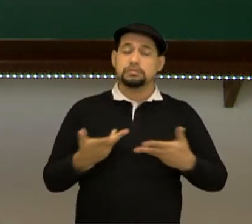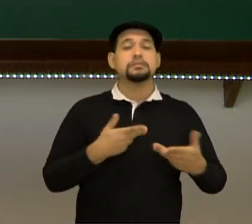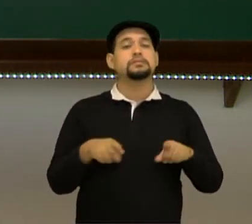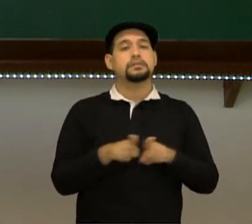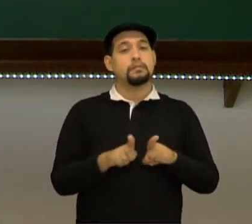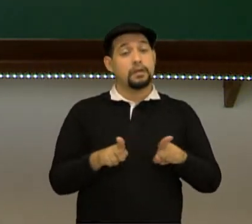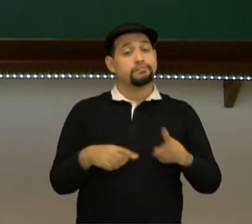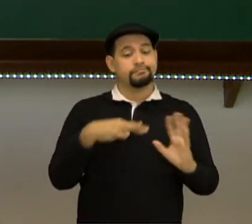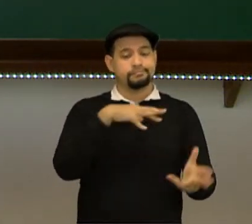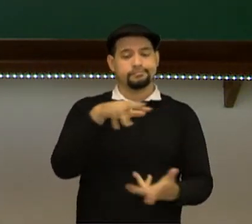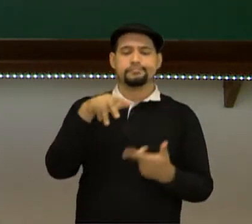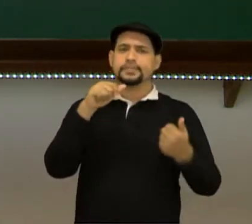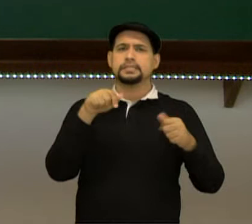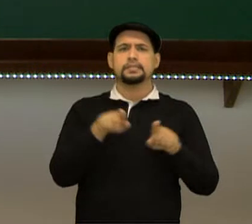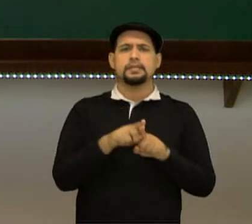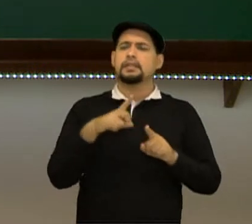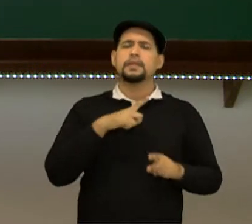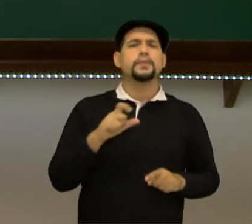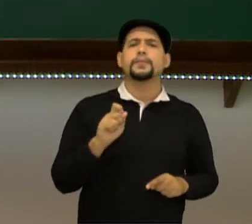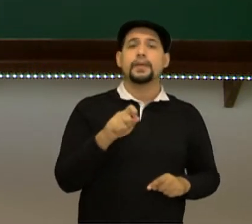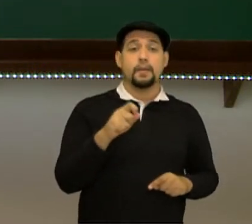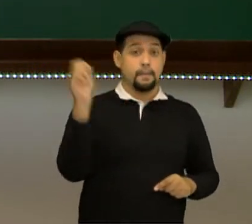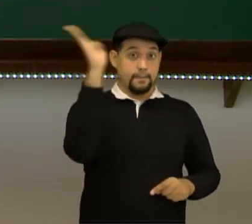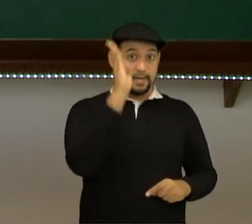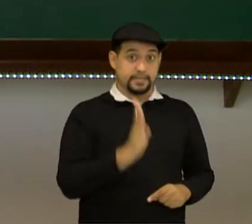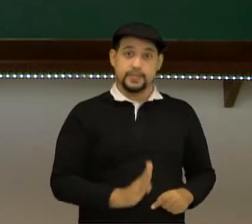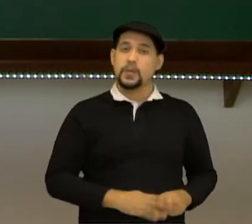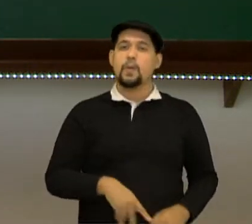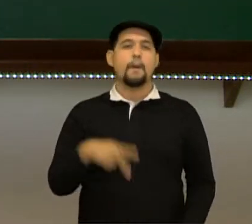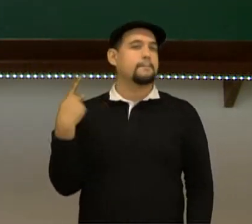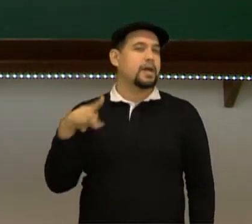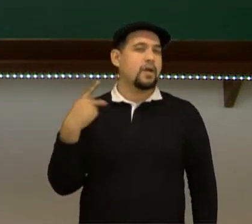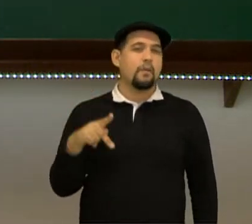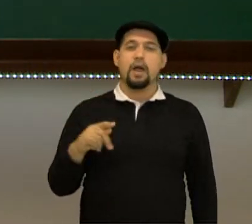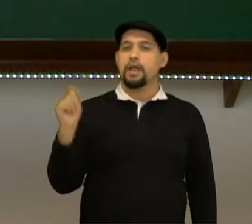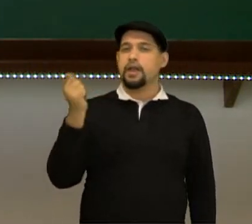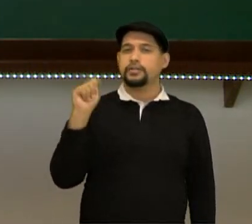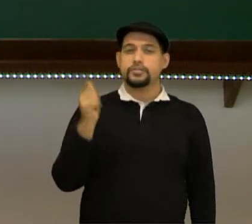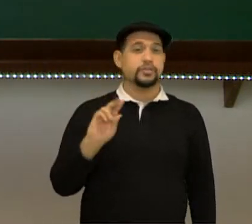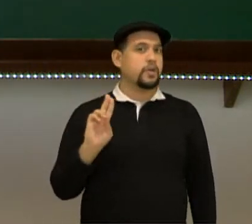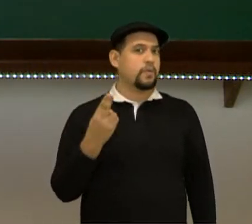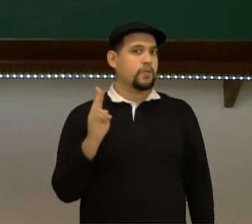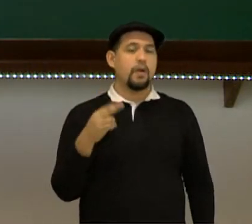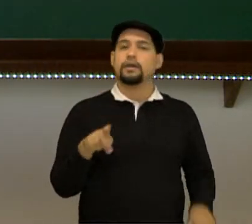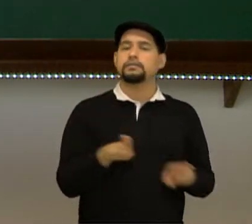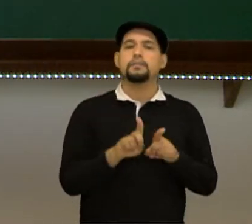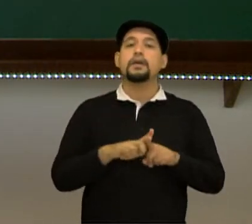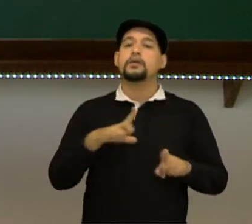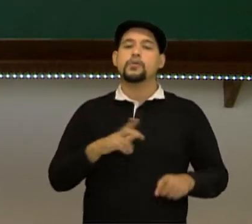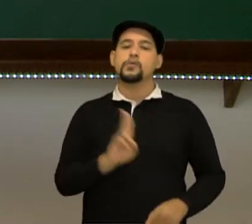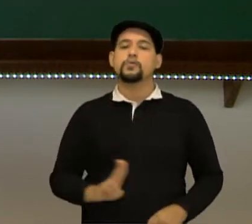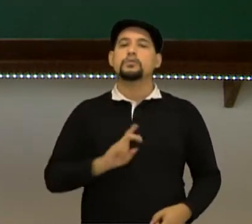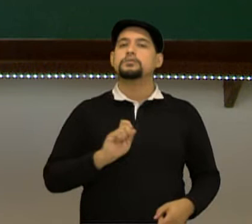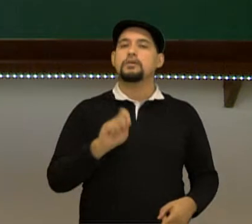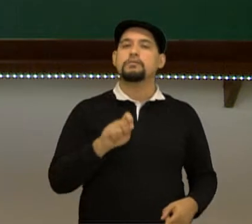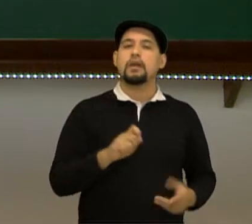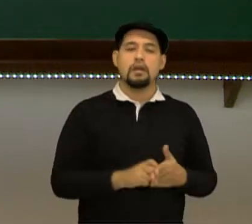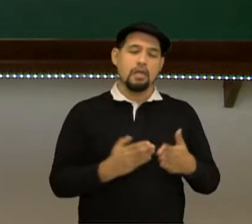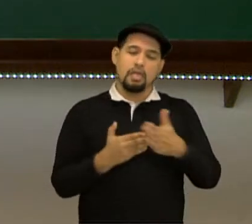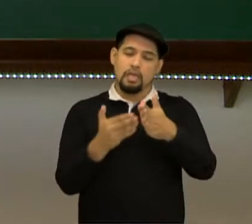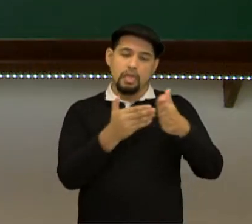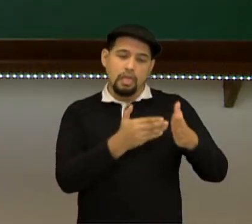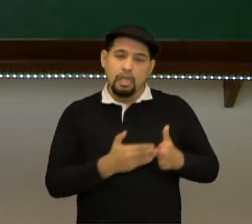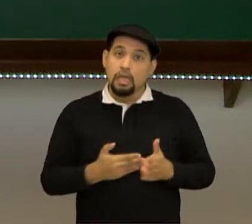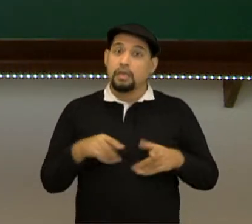hoje no planeta em o Brasil Paraguai Argentina e Uruguai francamente utilizando suas fronteiras